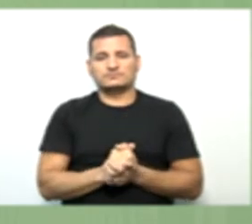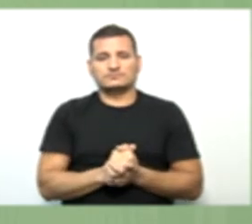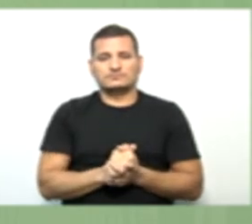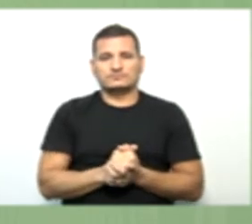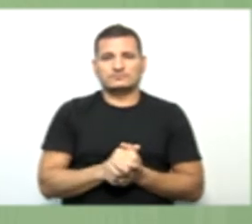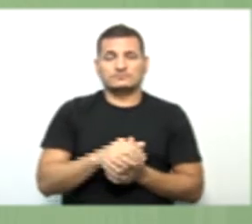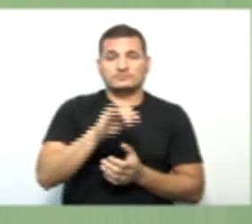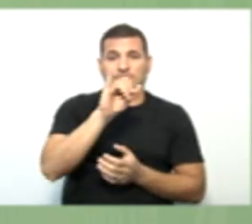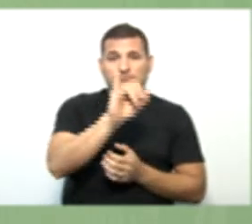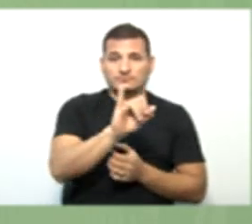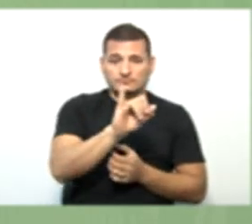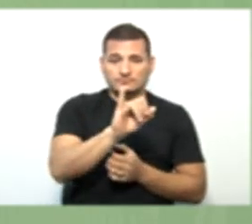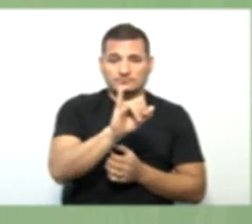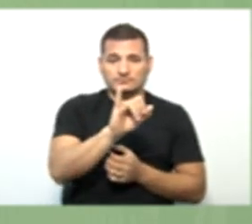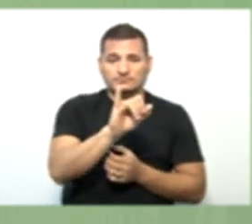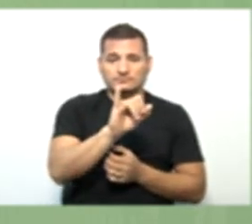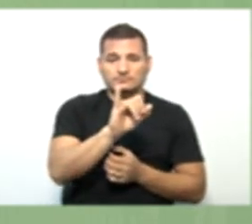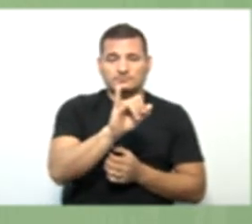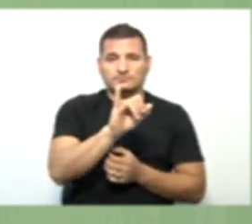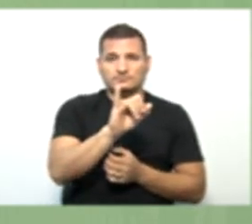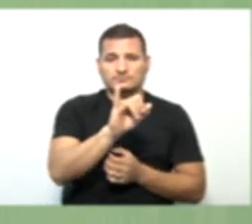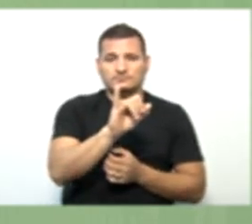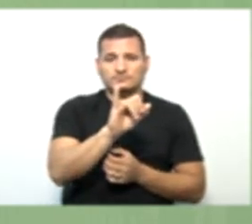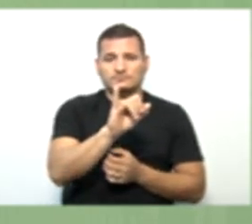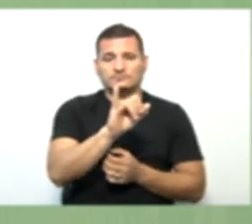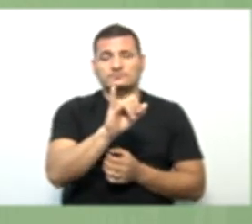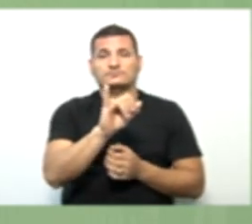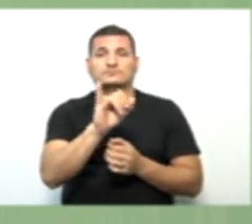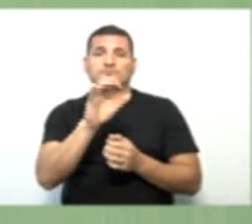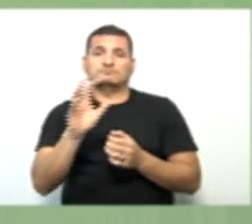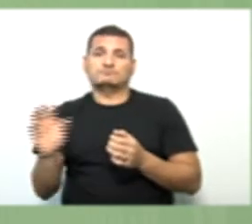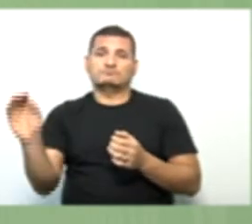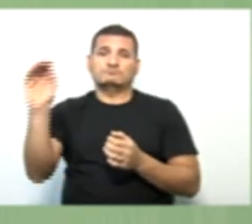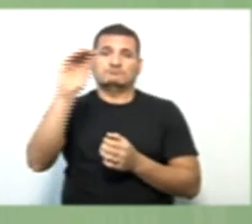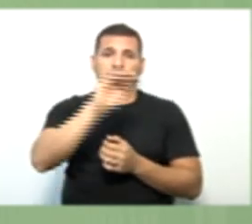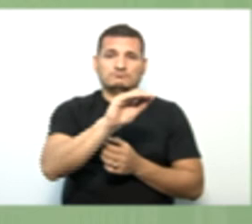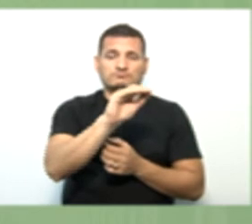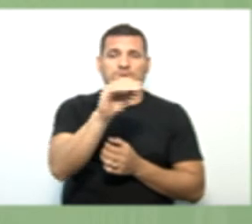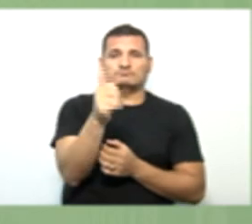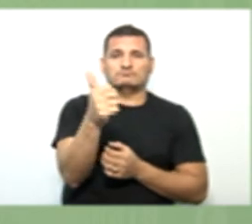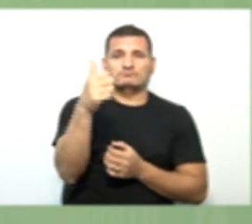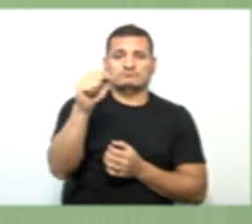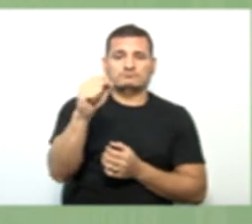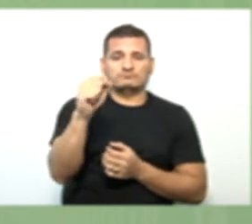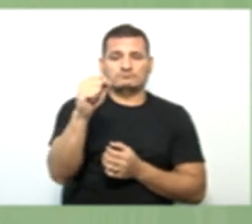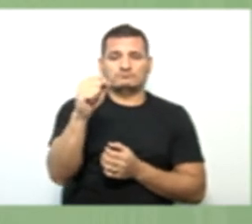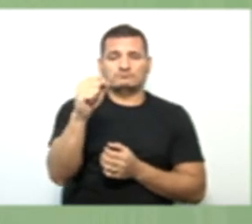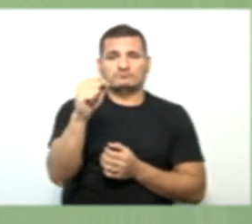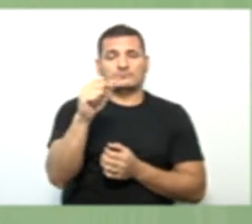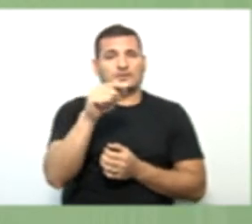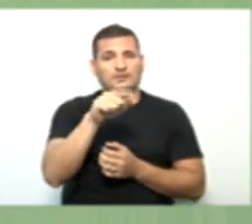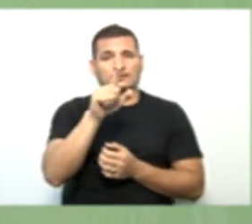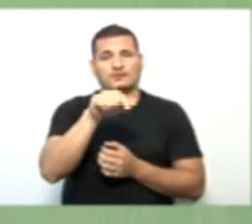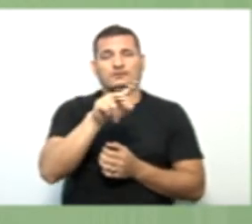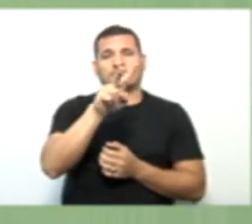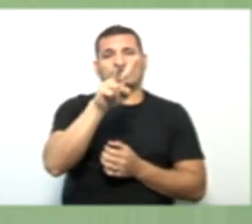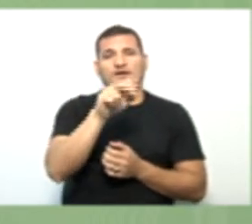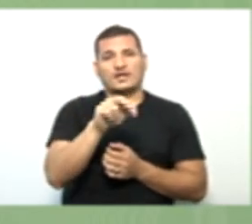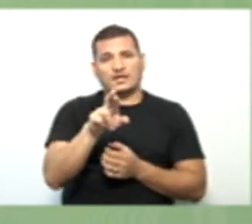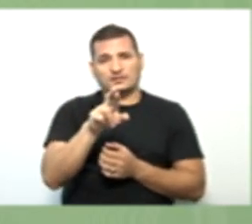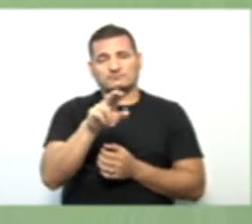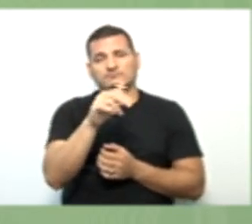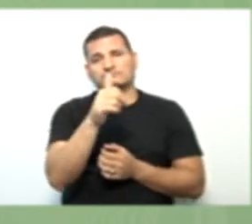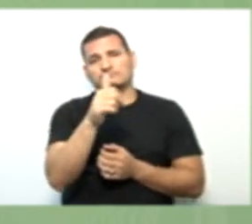i de idade e atribuir a ela o valor 18. Nesse momento, ela é uma variável do tipo